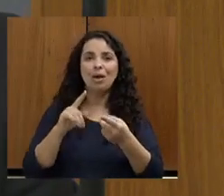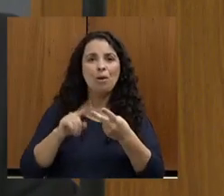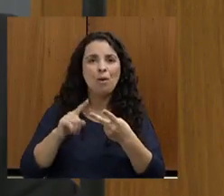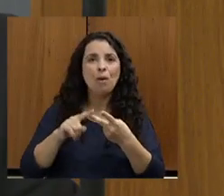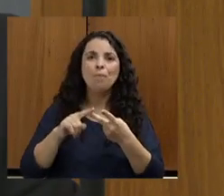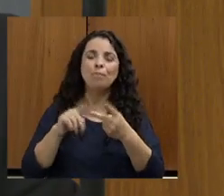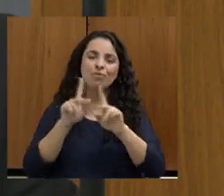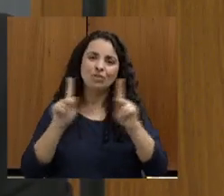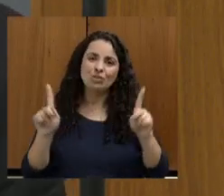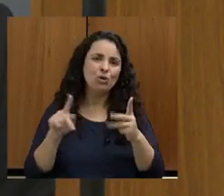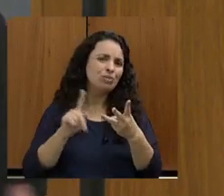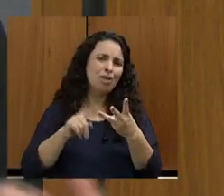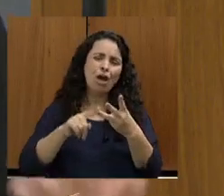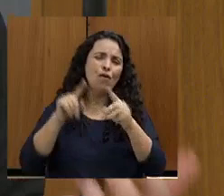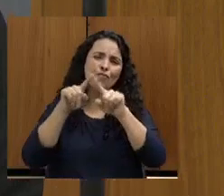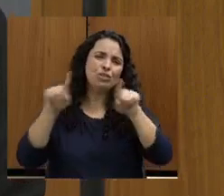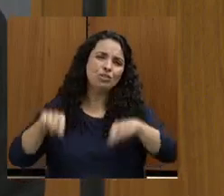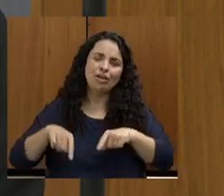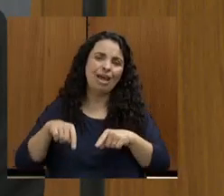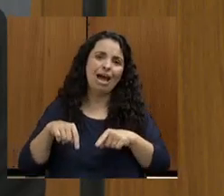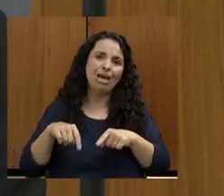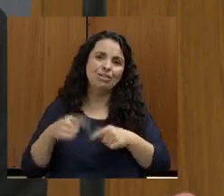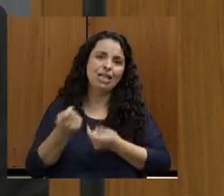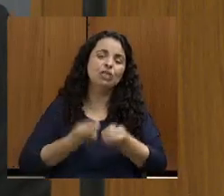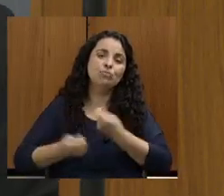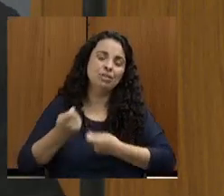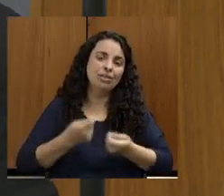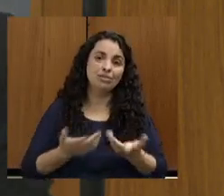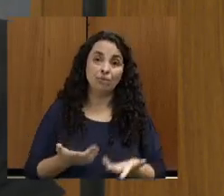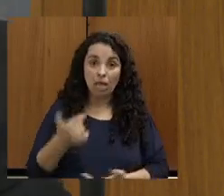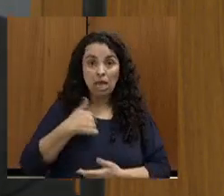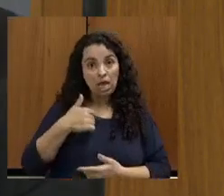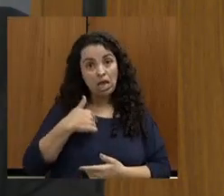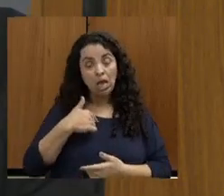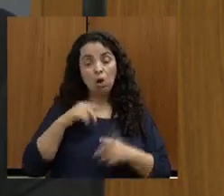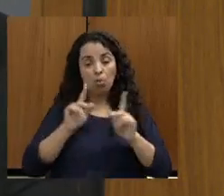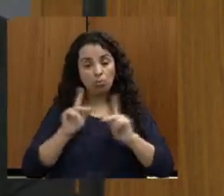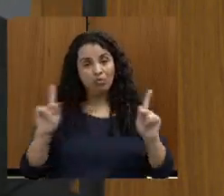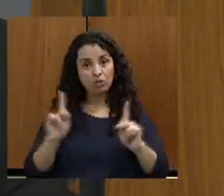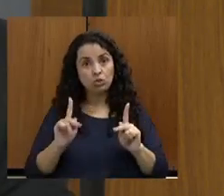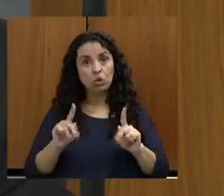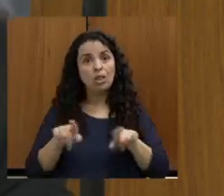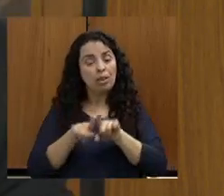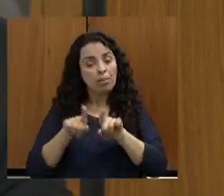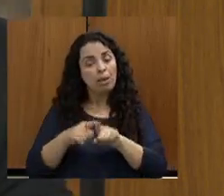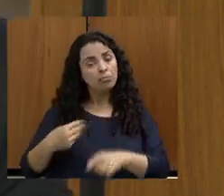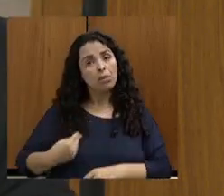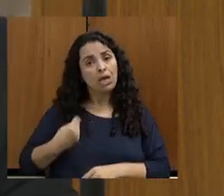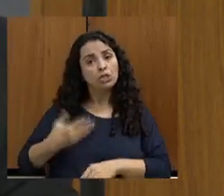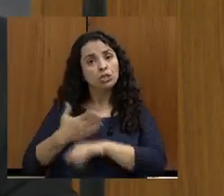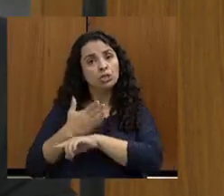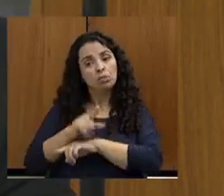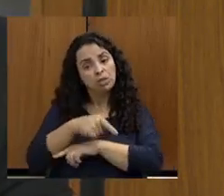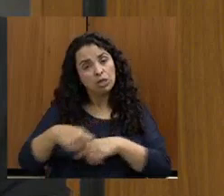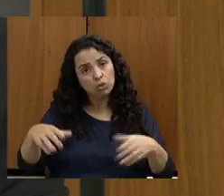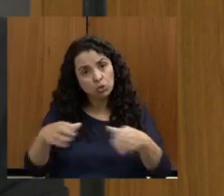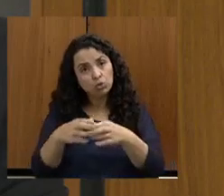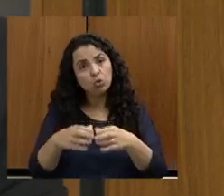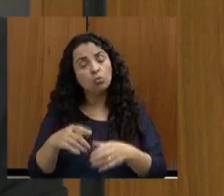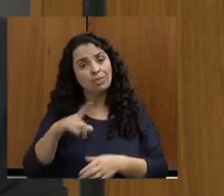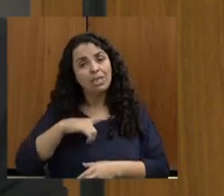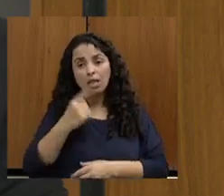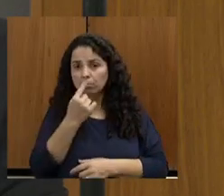administrativos, eu, como educador, como professor, também participo dessas entidades, e tenho essa